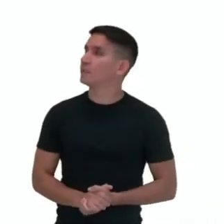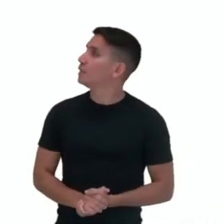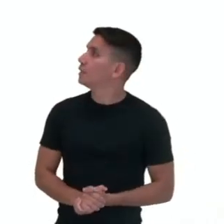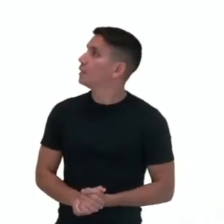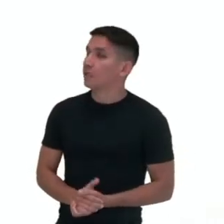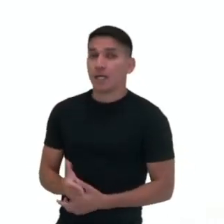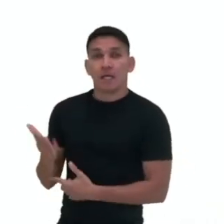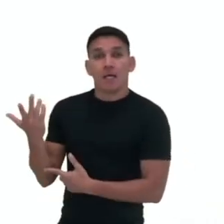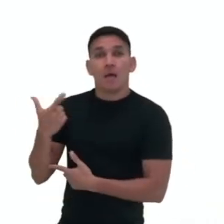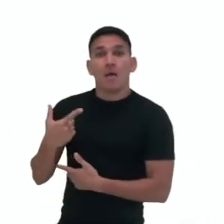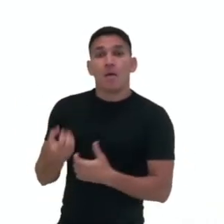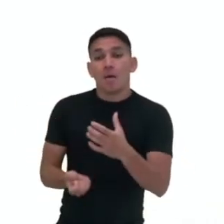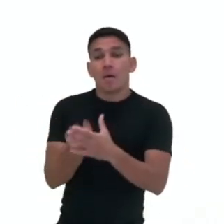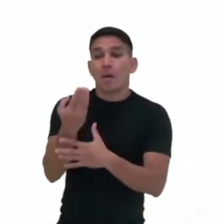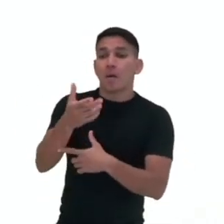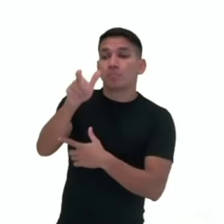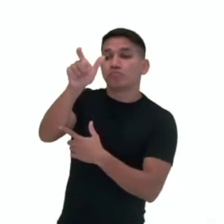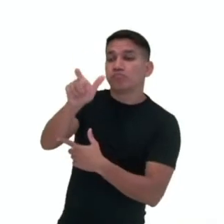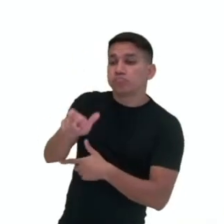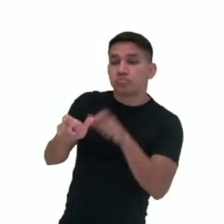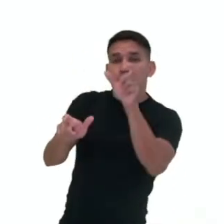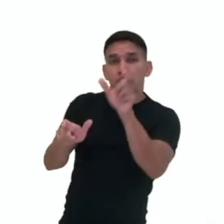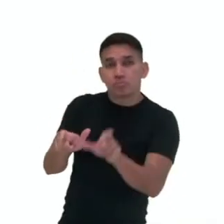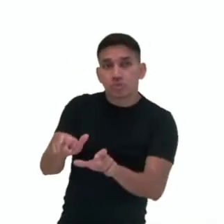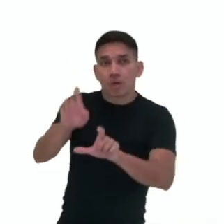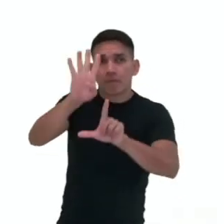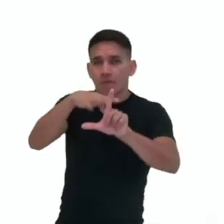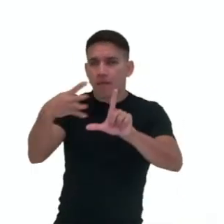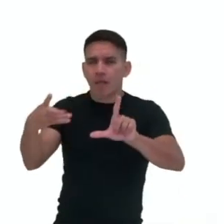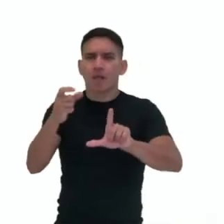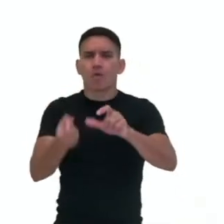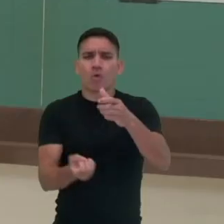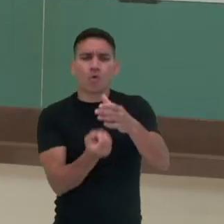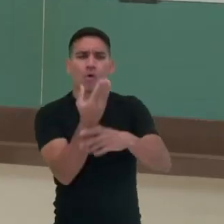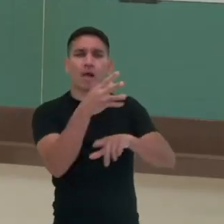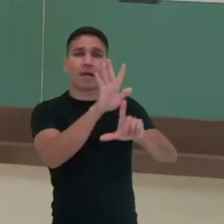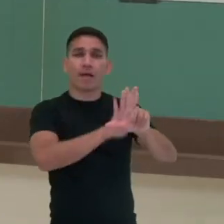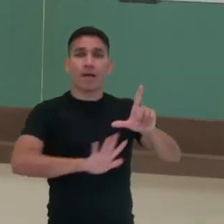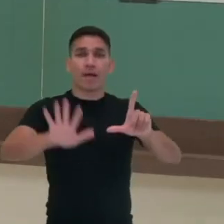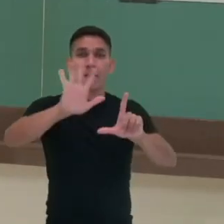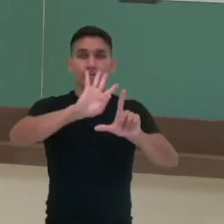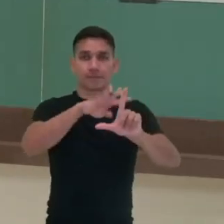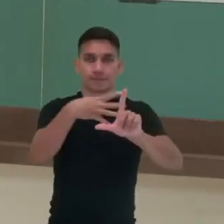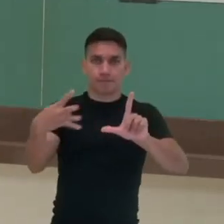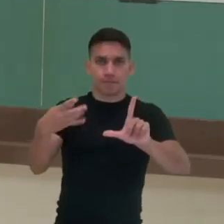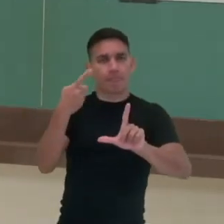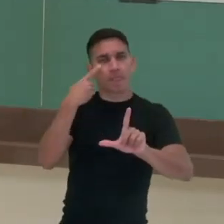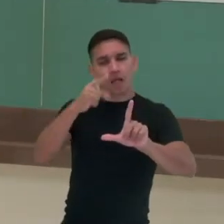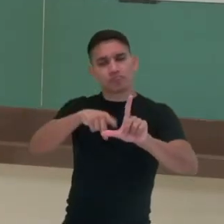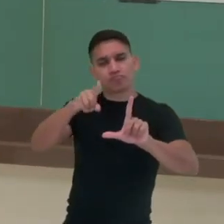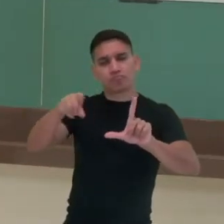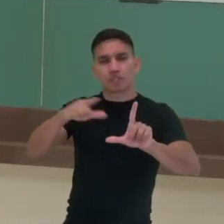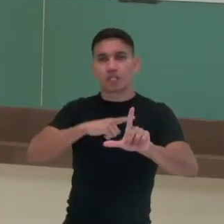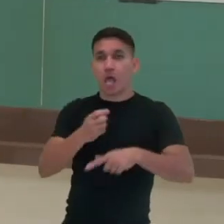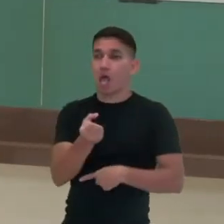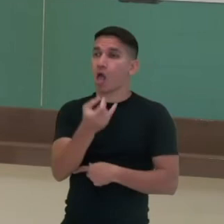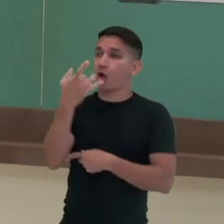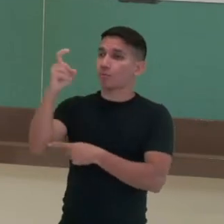Aqui é a construção do gráfico, pessoal. Então, sempre, pensa numa tabela. Colocamos alguns valores para x